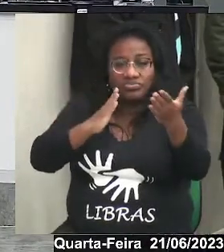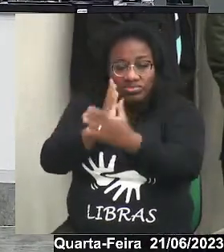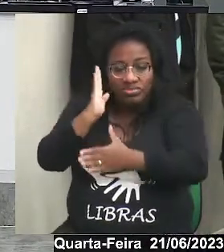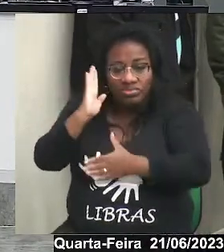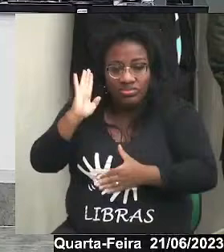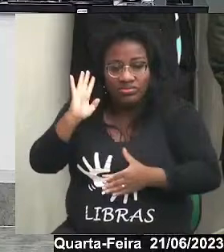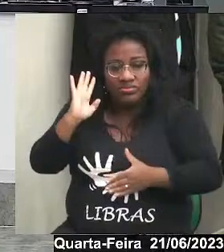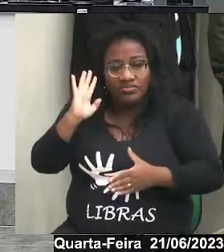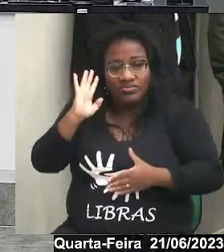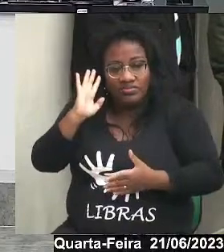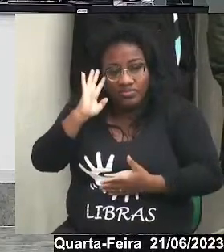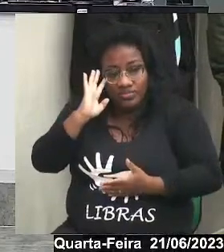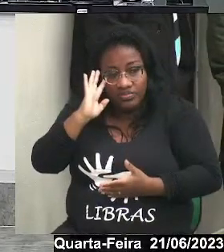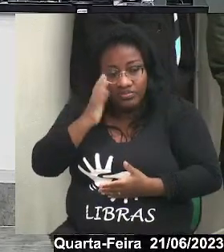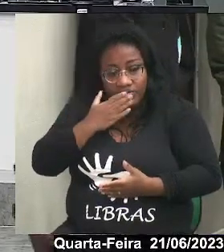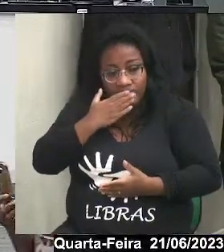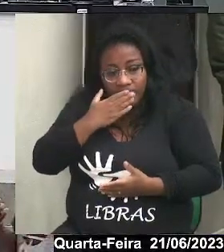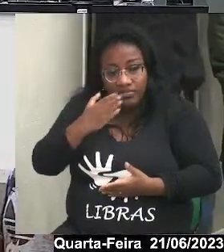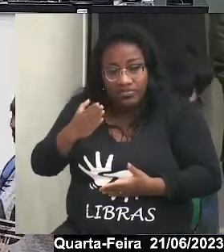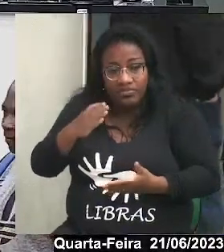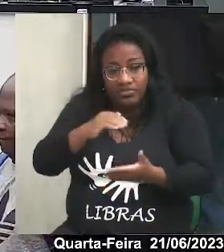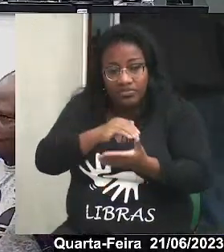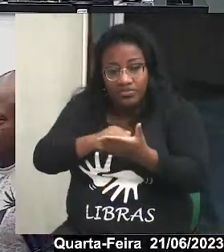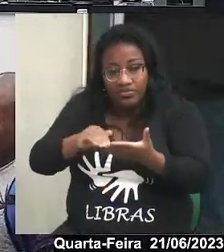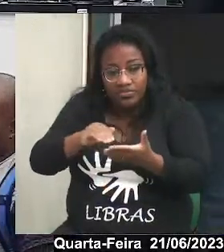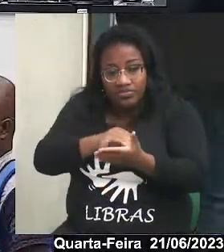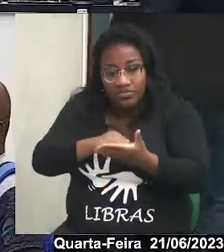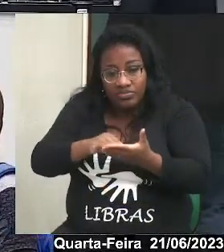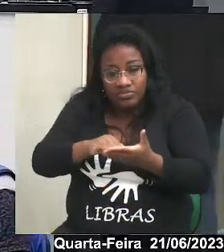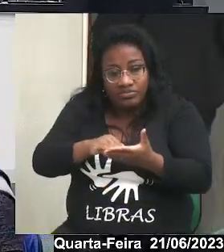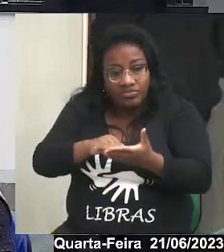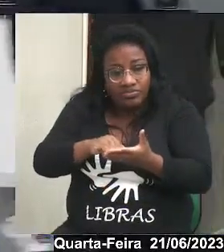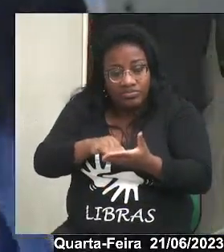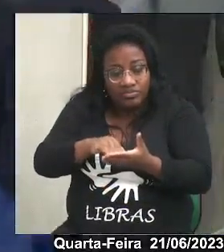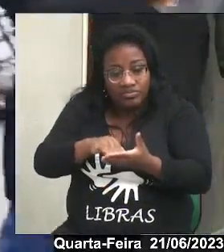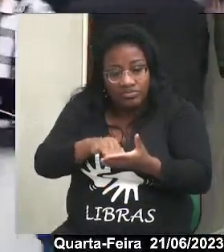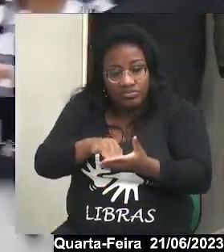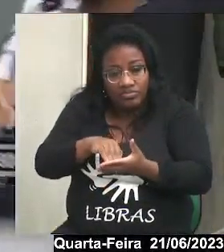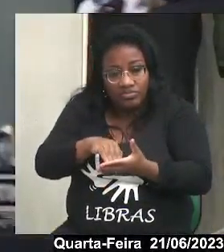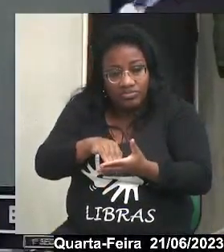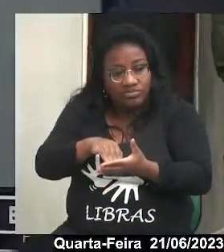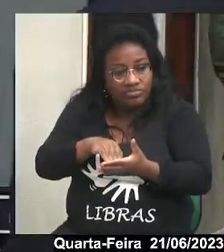está aprovado. Solicito ao senhor secretário